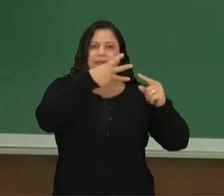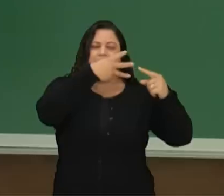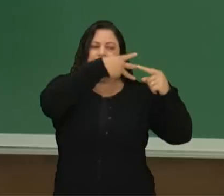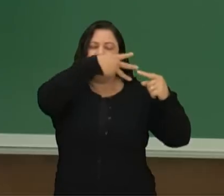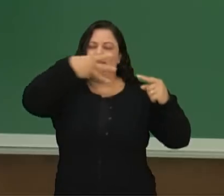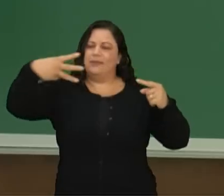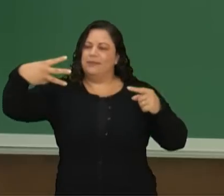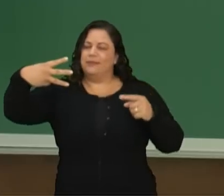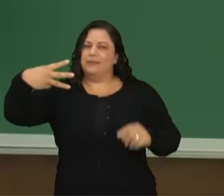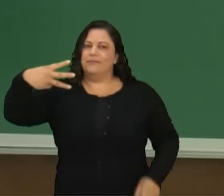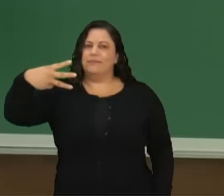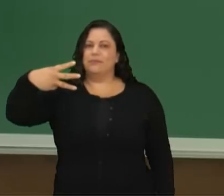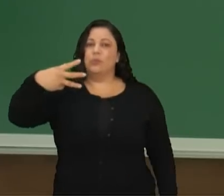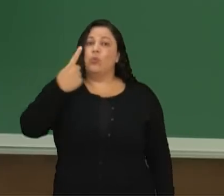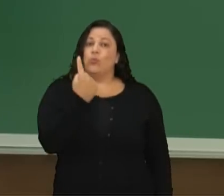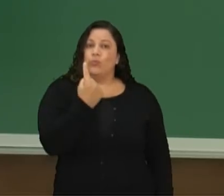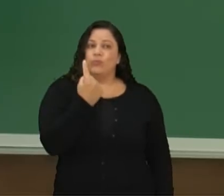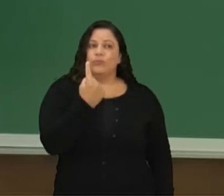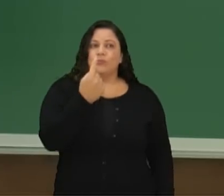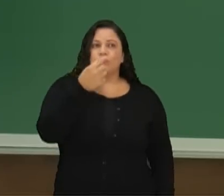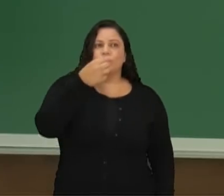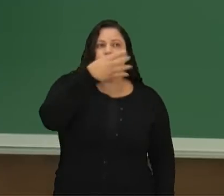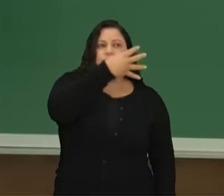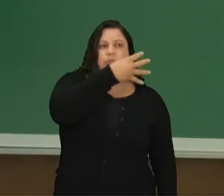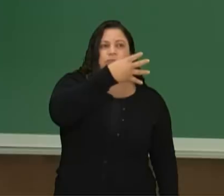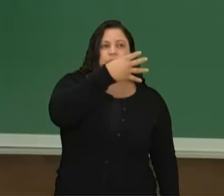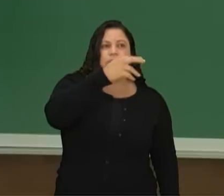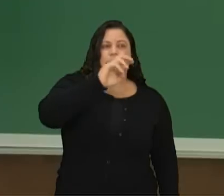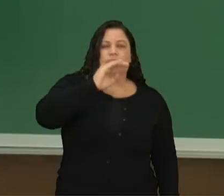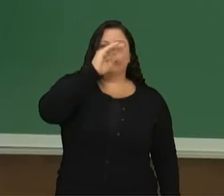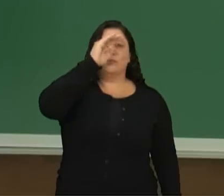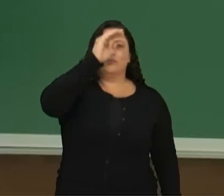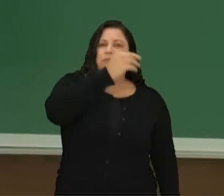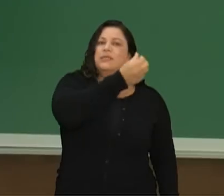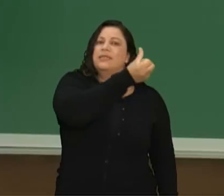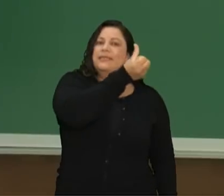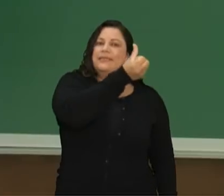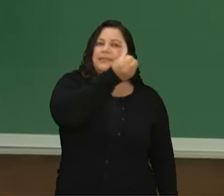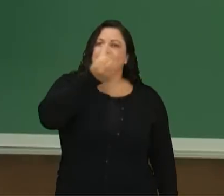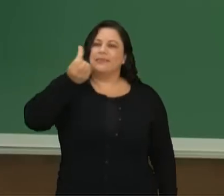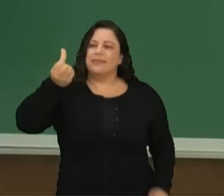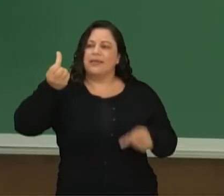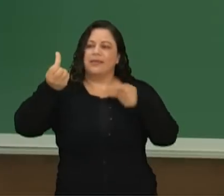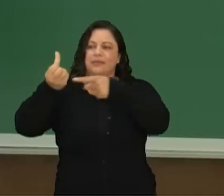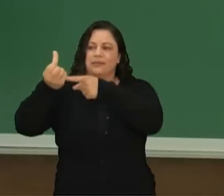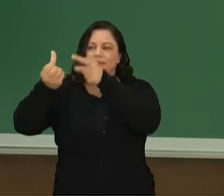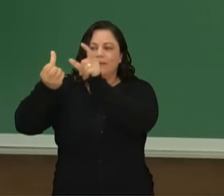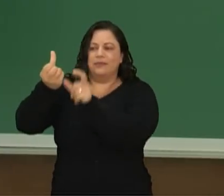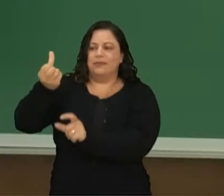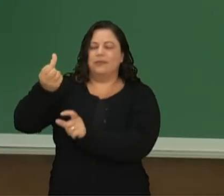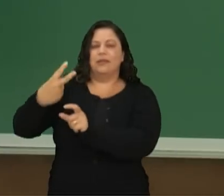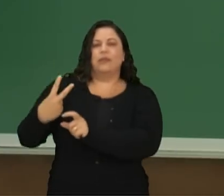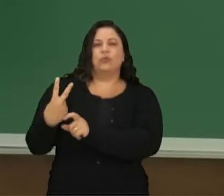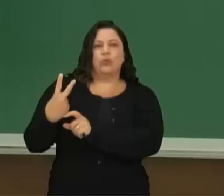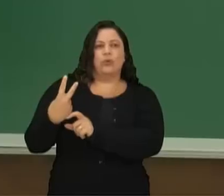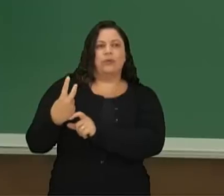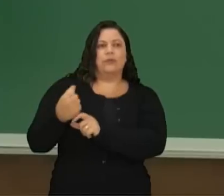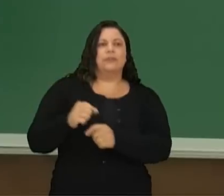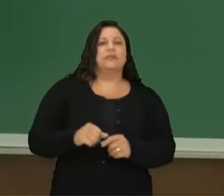alunos assistiu 1 filme. Nós temos que 6 alunos assistiu 2